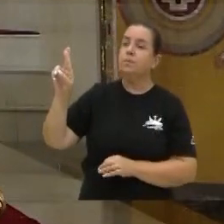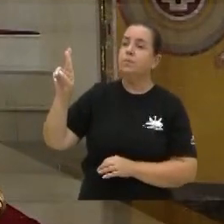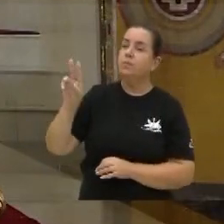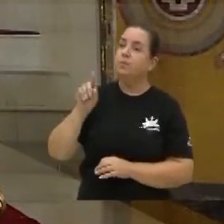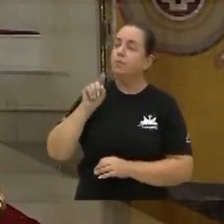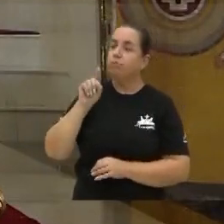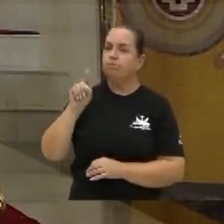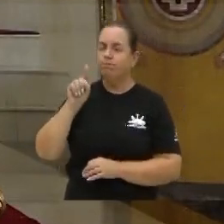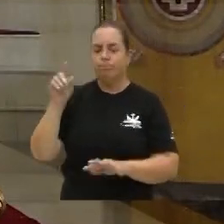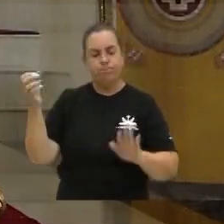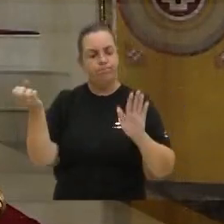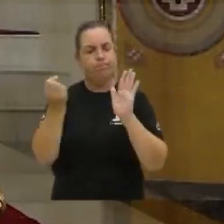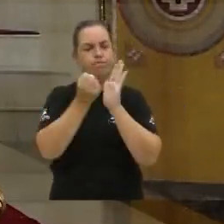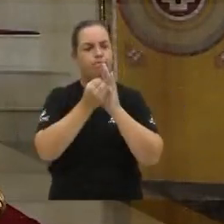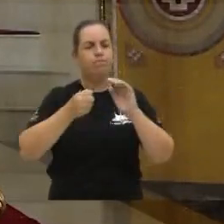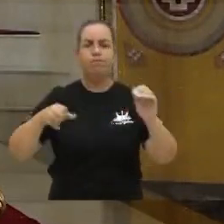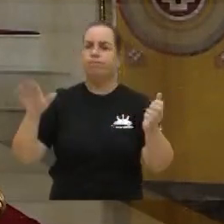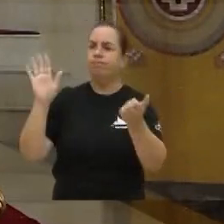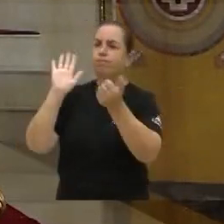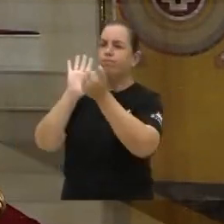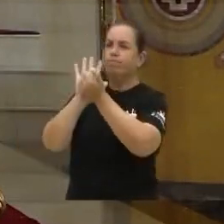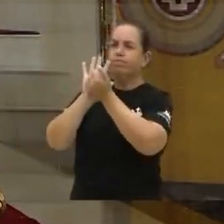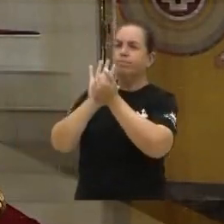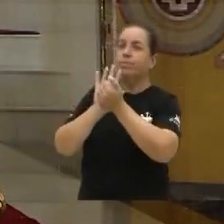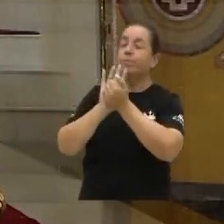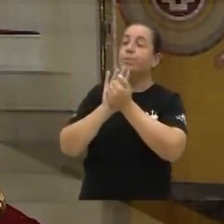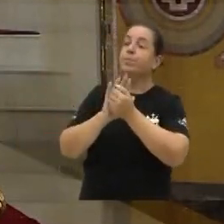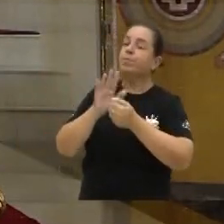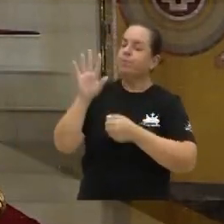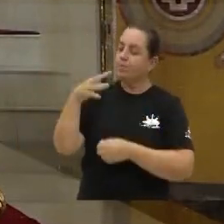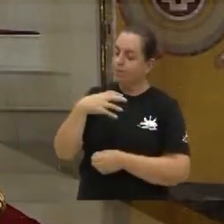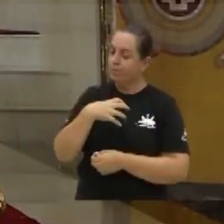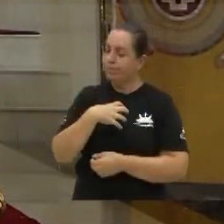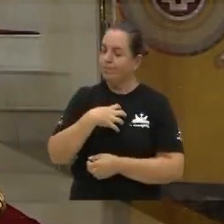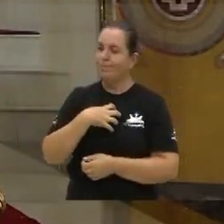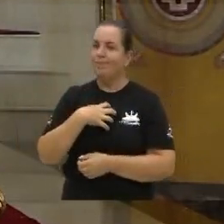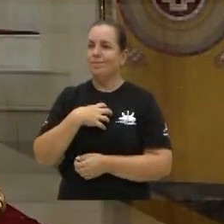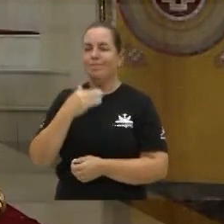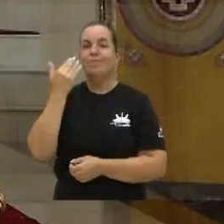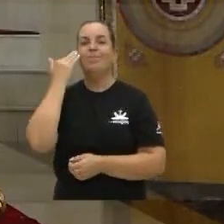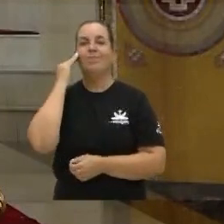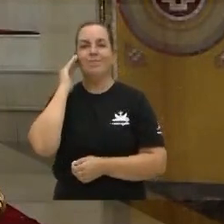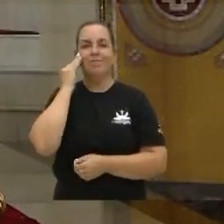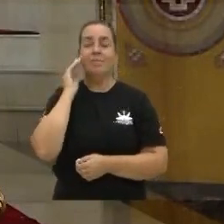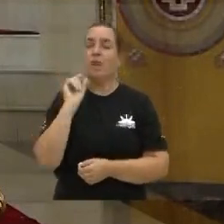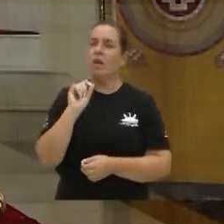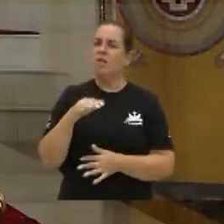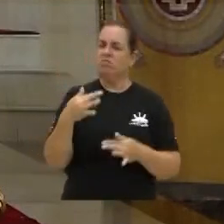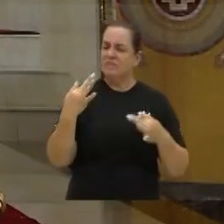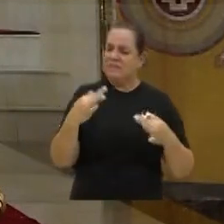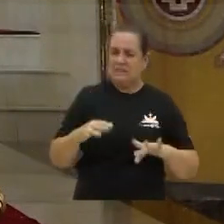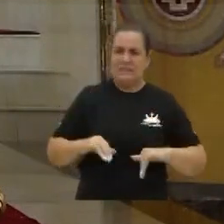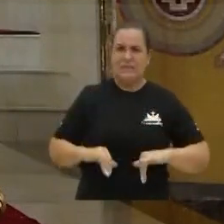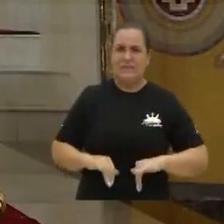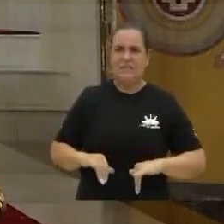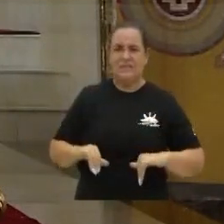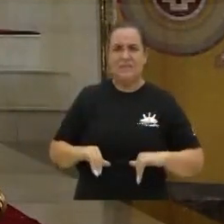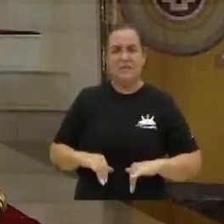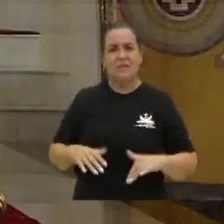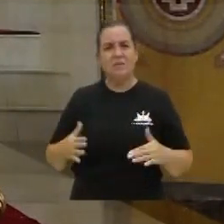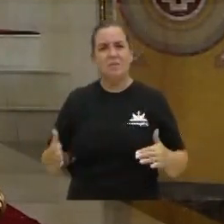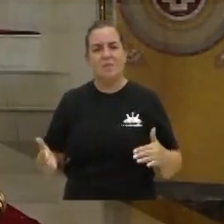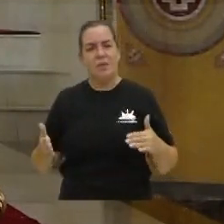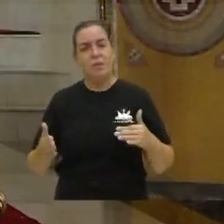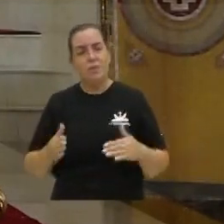em sua paixão vi uma forma de entender a dor. No